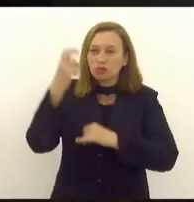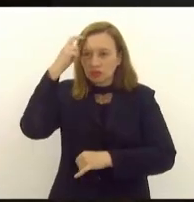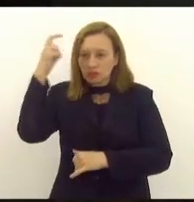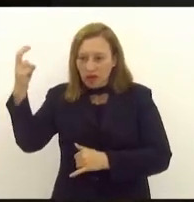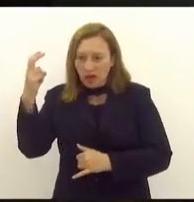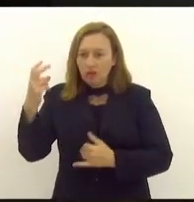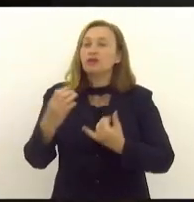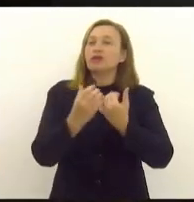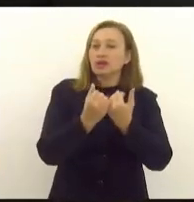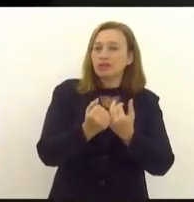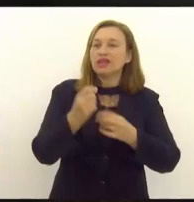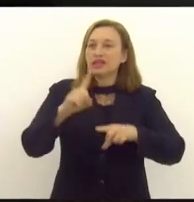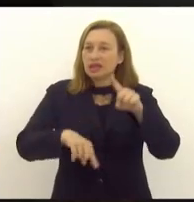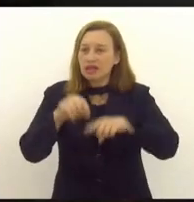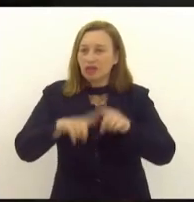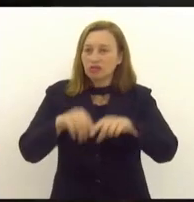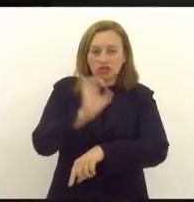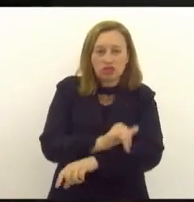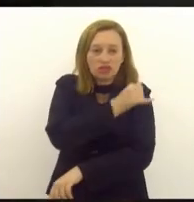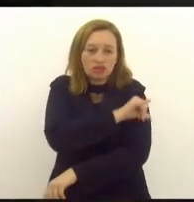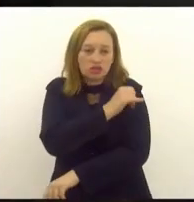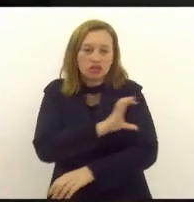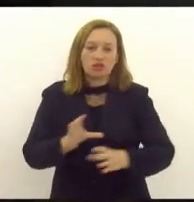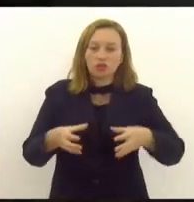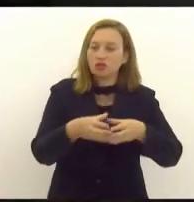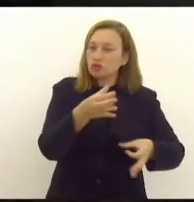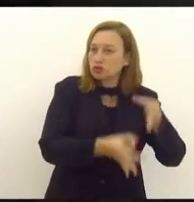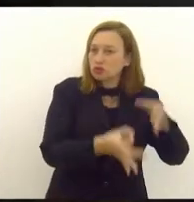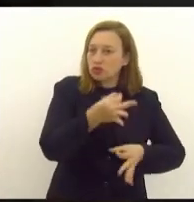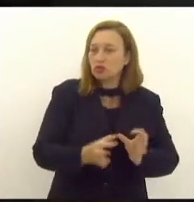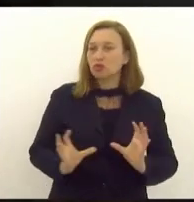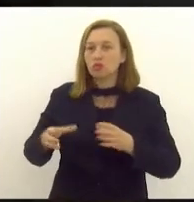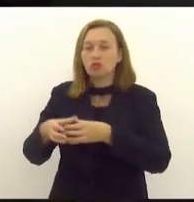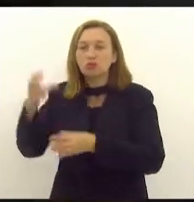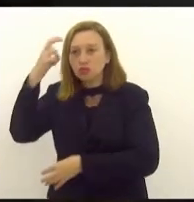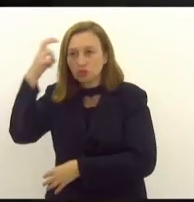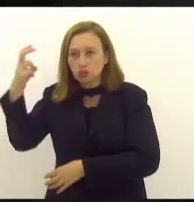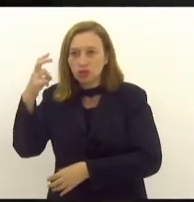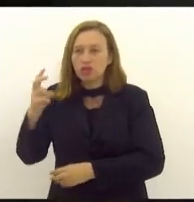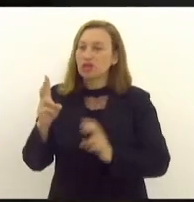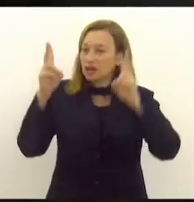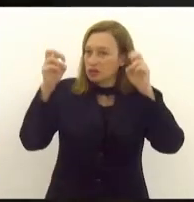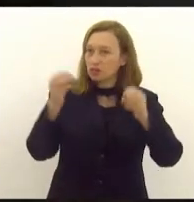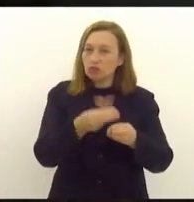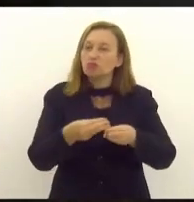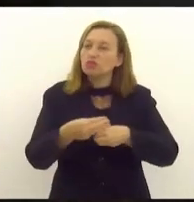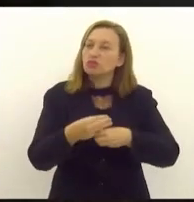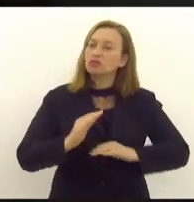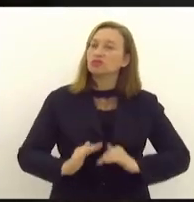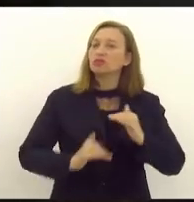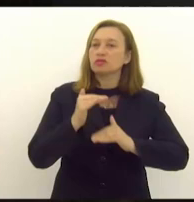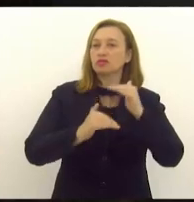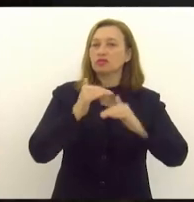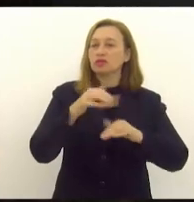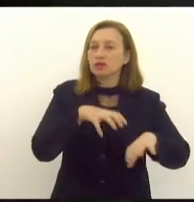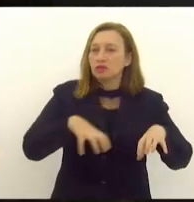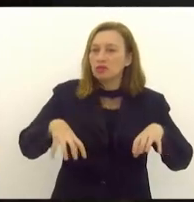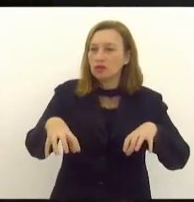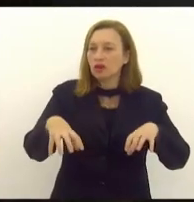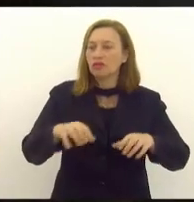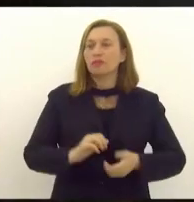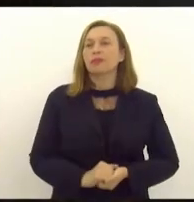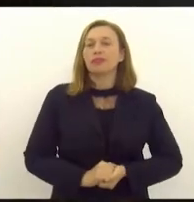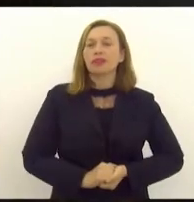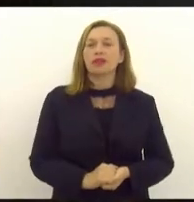entendendo de pareceres das comissões Constituição e Justiça de cultura e de assuntos municipais de desenvolvimento Regional